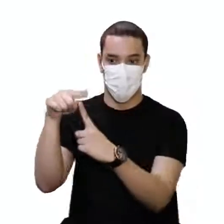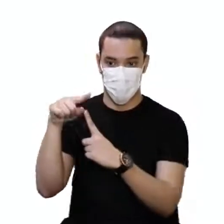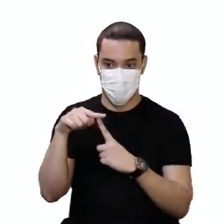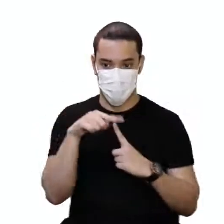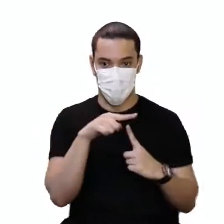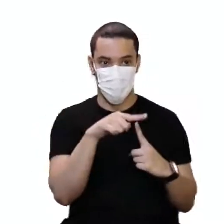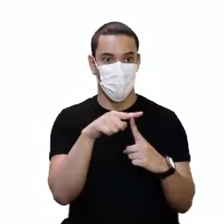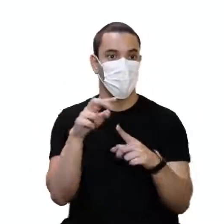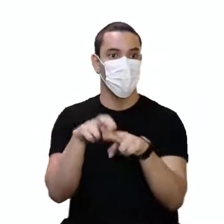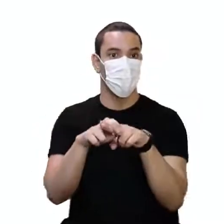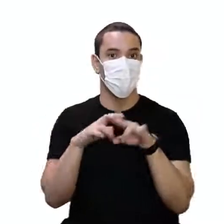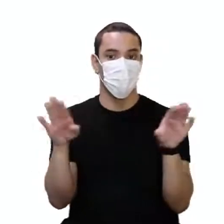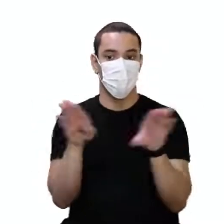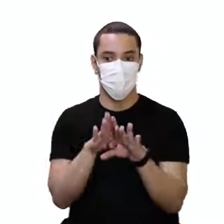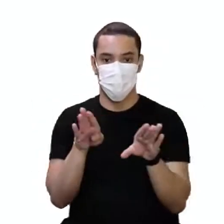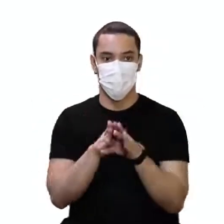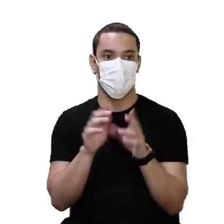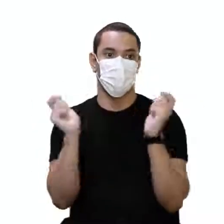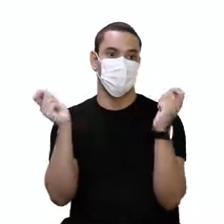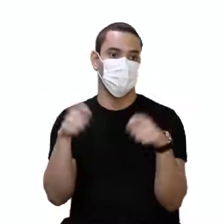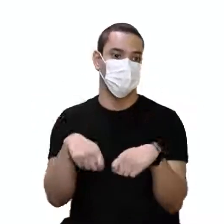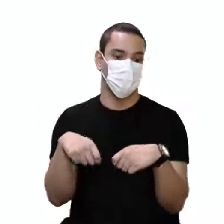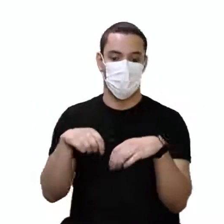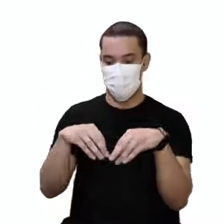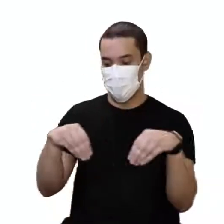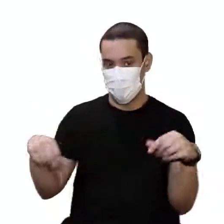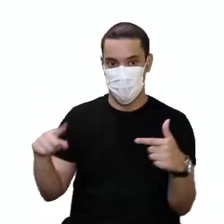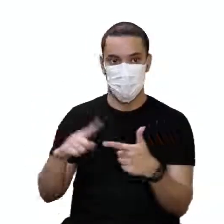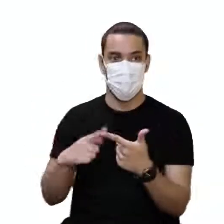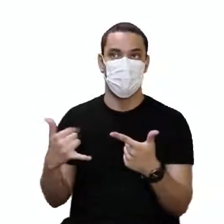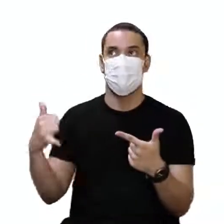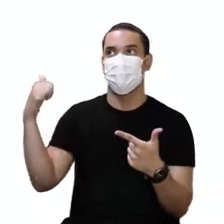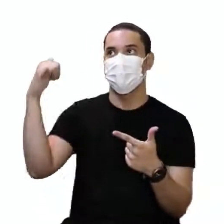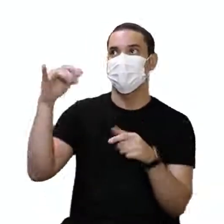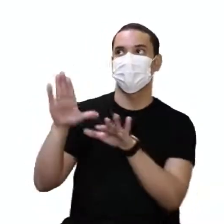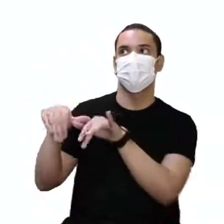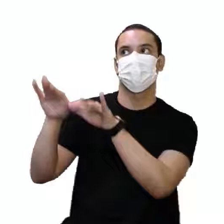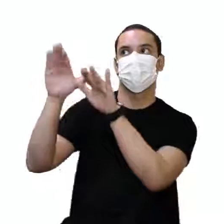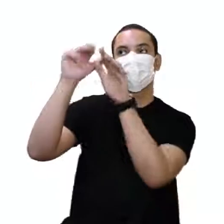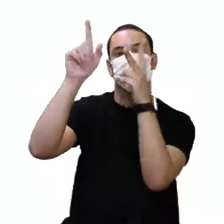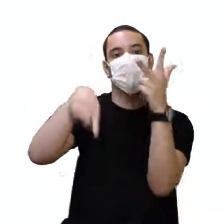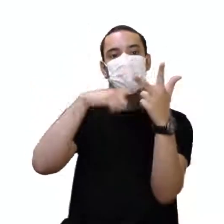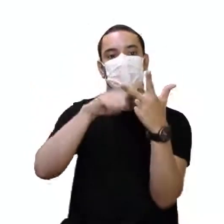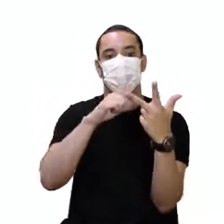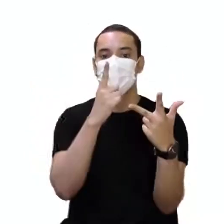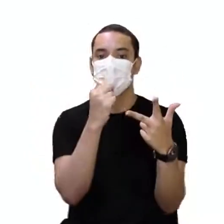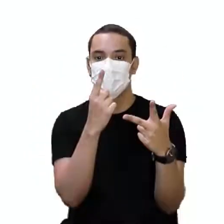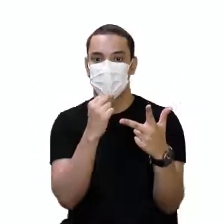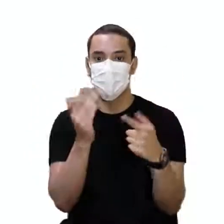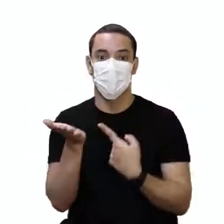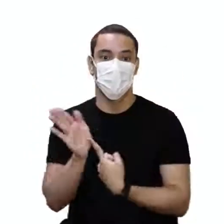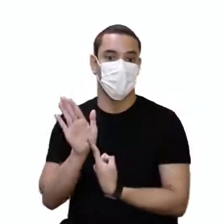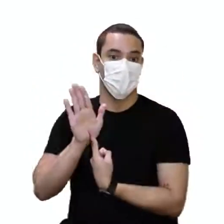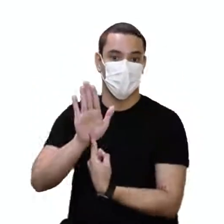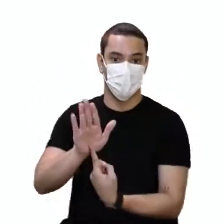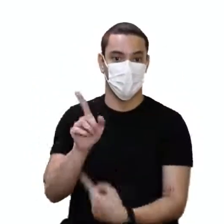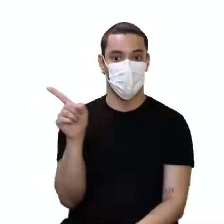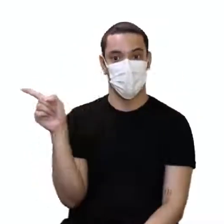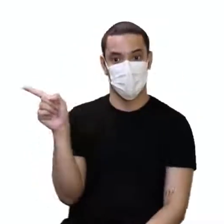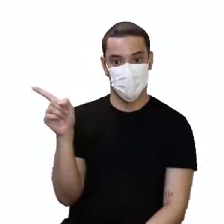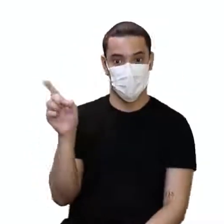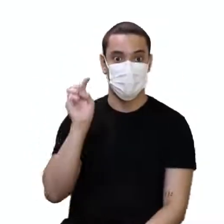Essas espécies, tanto terrestres quanto aquáticas, quanto aéreas, e aqui a gente está colocando 3, né,